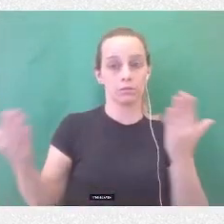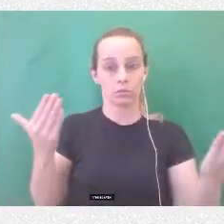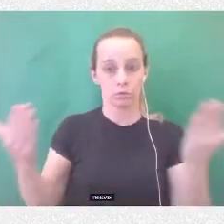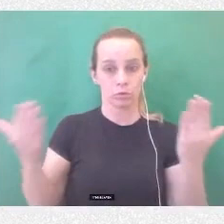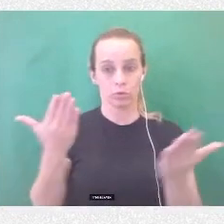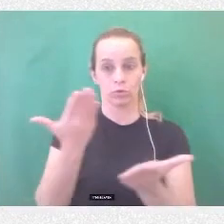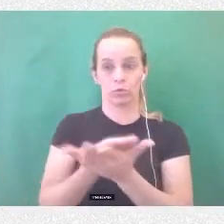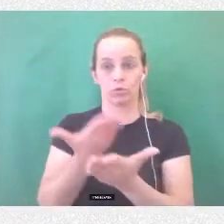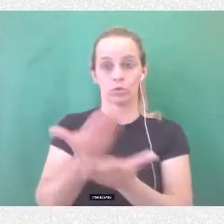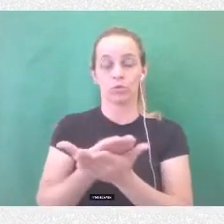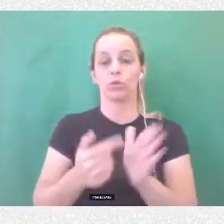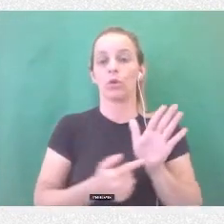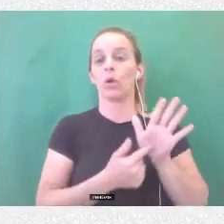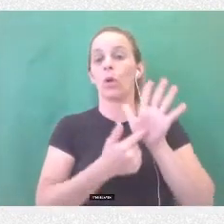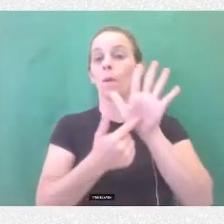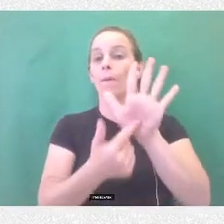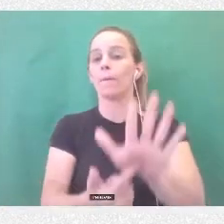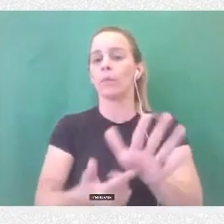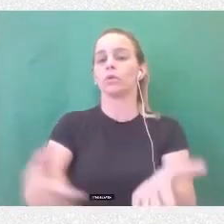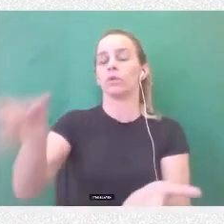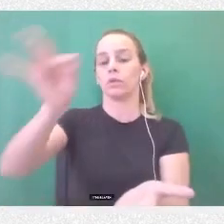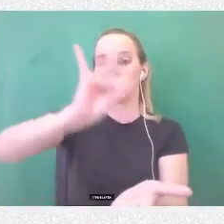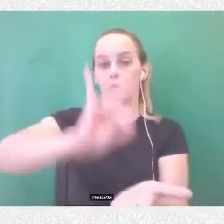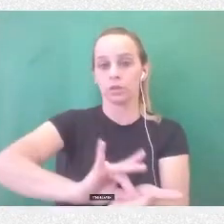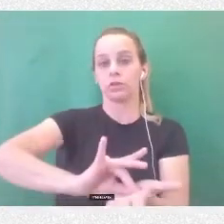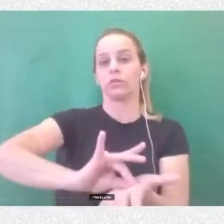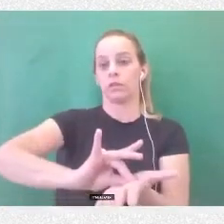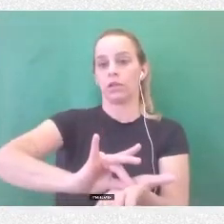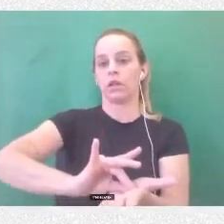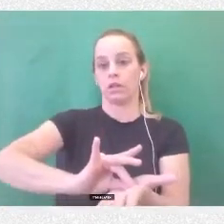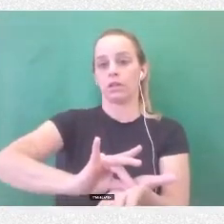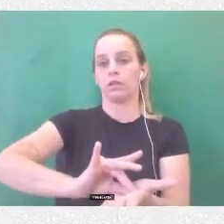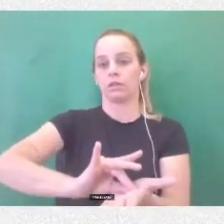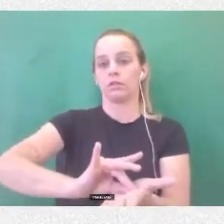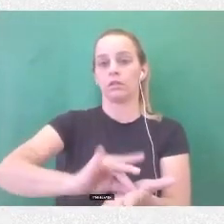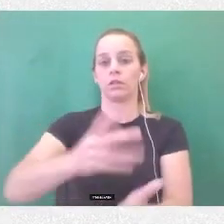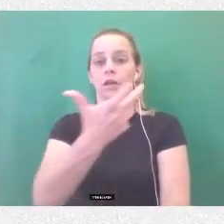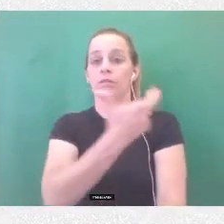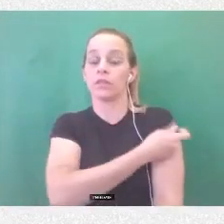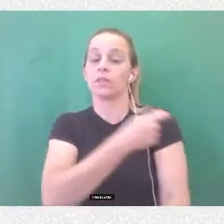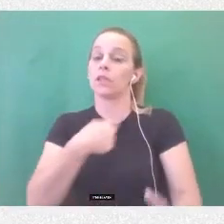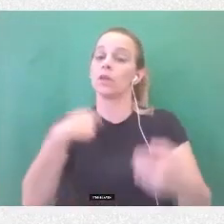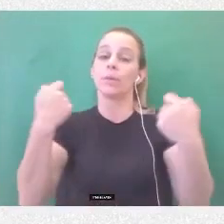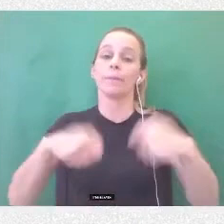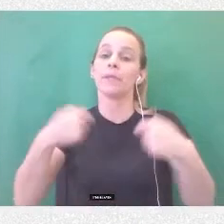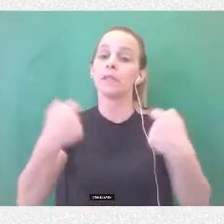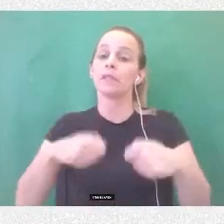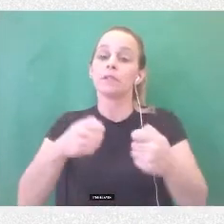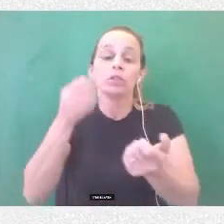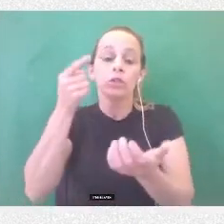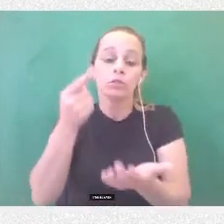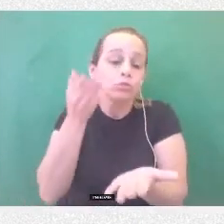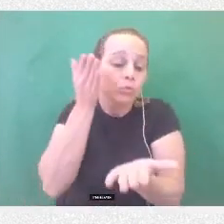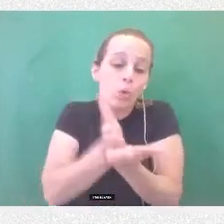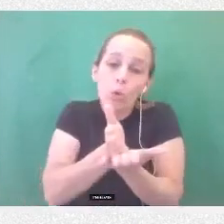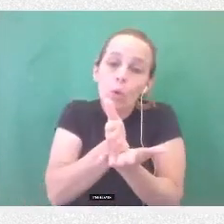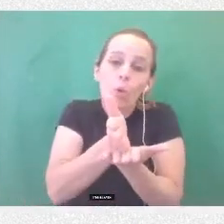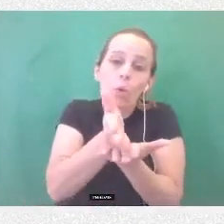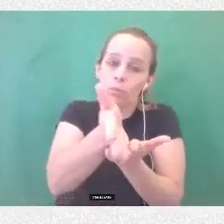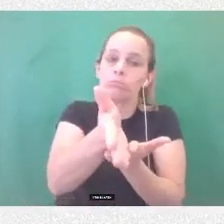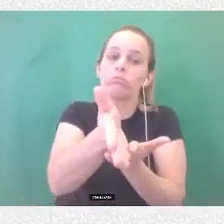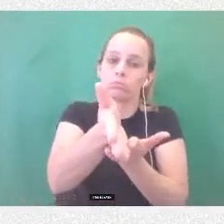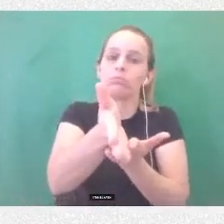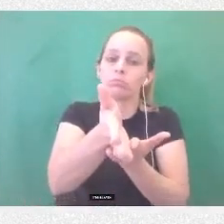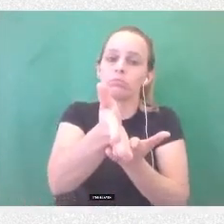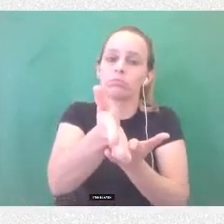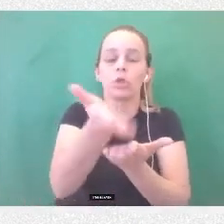para demonstrar a efetividade em mundo real e da vacina, eu só preciso de um ponto de segmento, né, de acordo com o desenho do